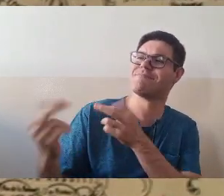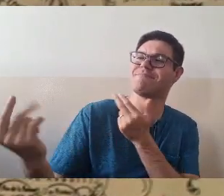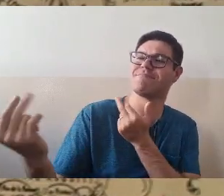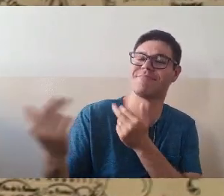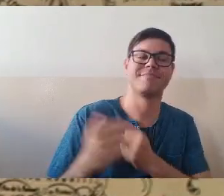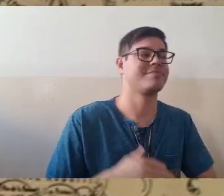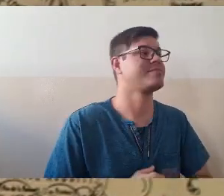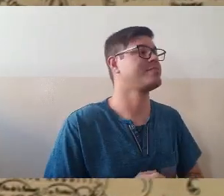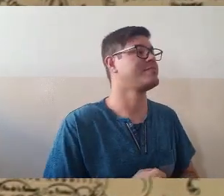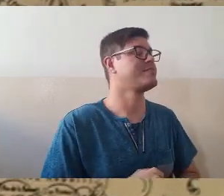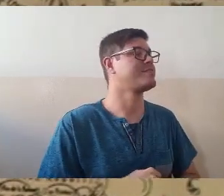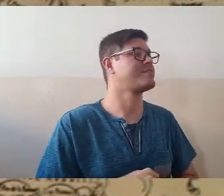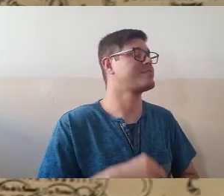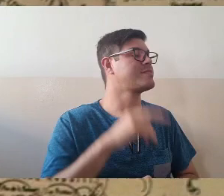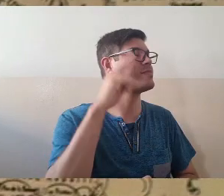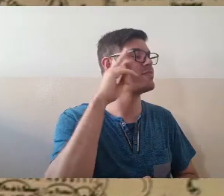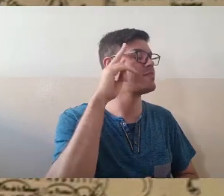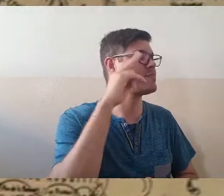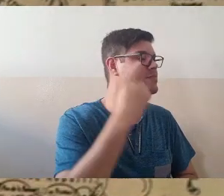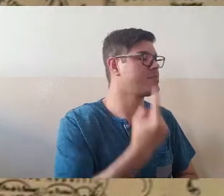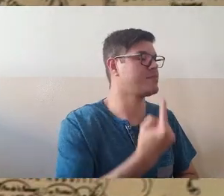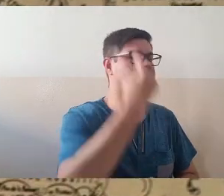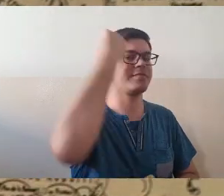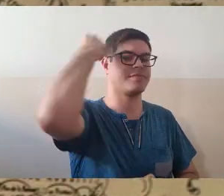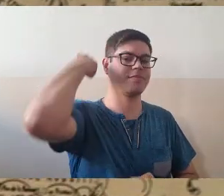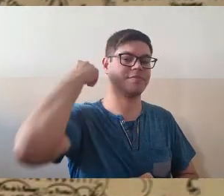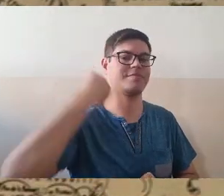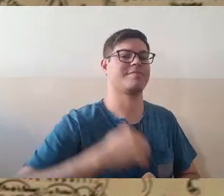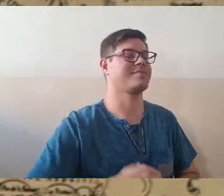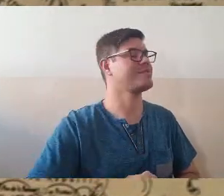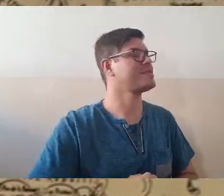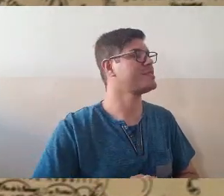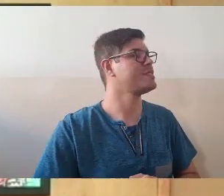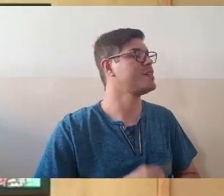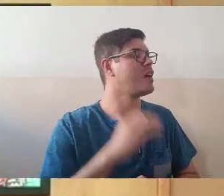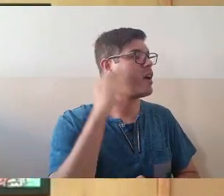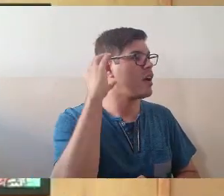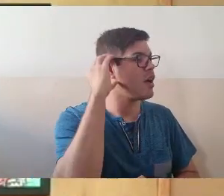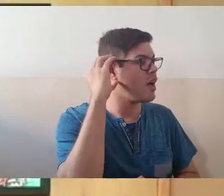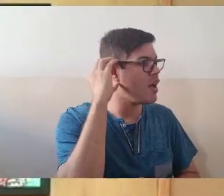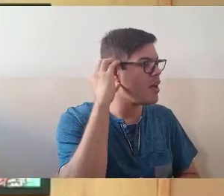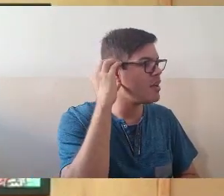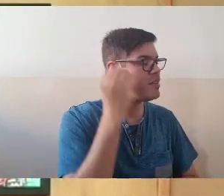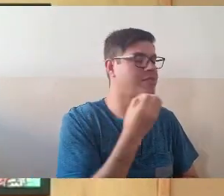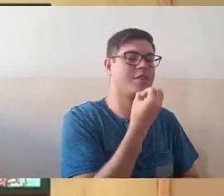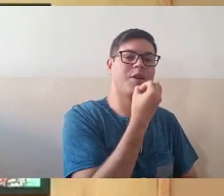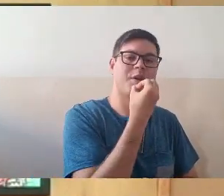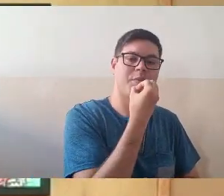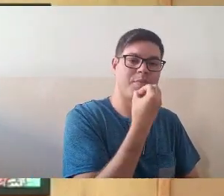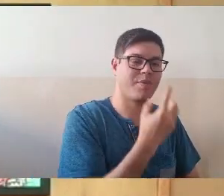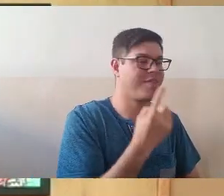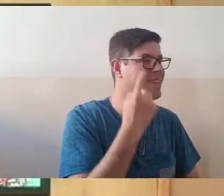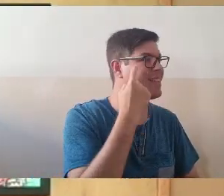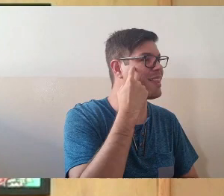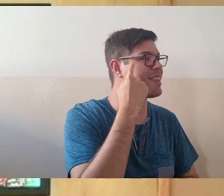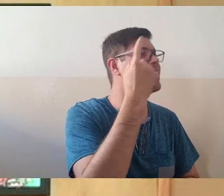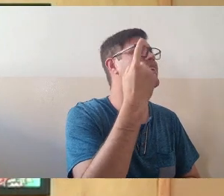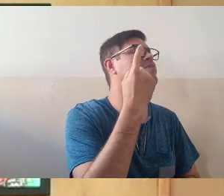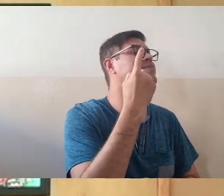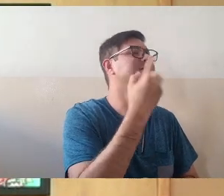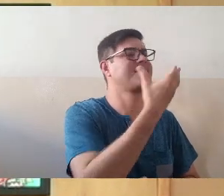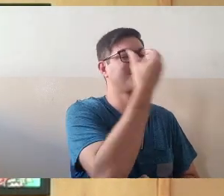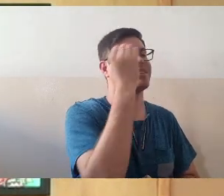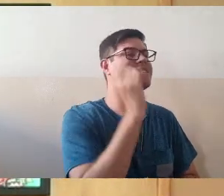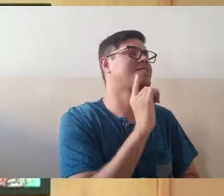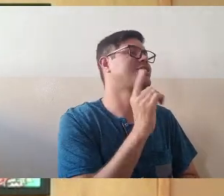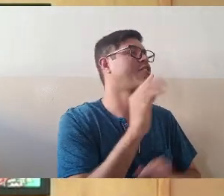dos tempos em que a gente... o rádio tem muito disso, né? Quem vem do rádio, a gente não esquece e é muito feliz. O Marcelo fala isso